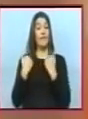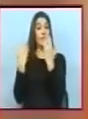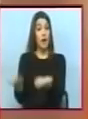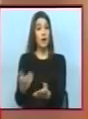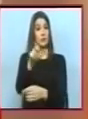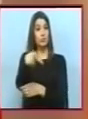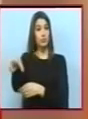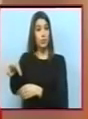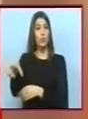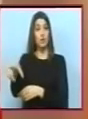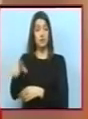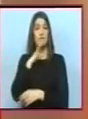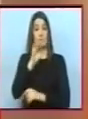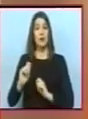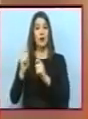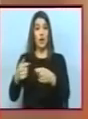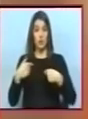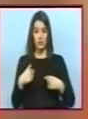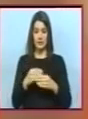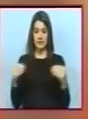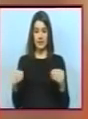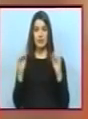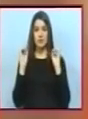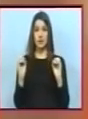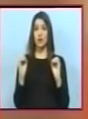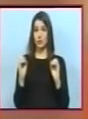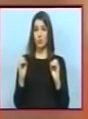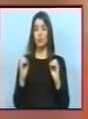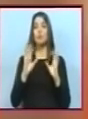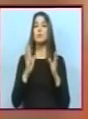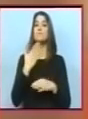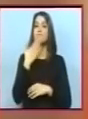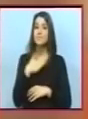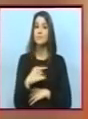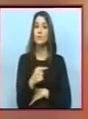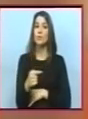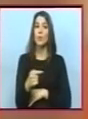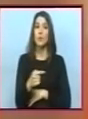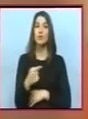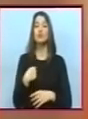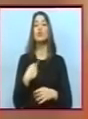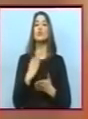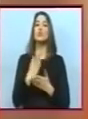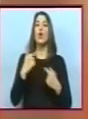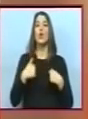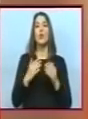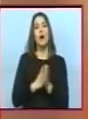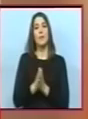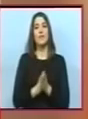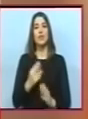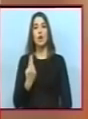pessoas, para os herdeiros, a pessoa fica sem património. Portanto, pelo menos manter o usufruto. Já é uma